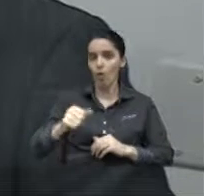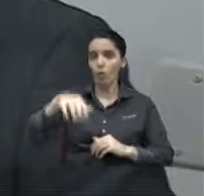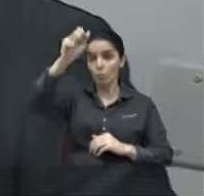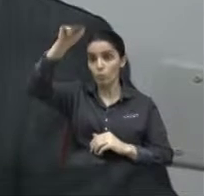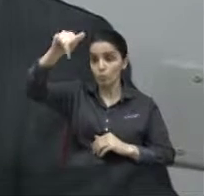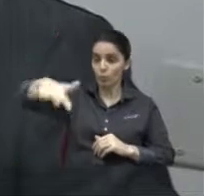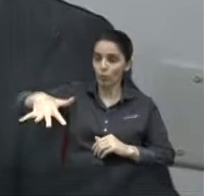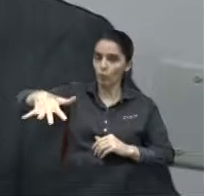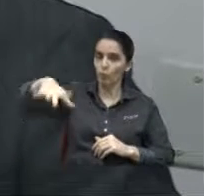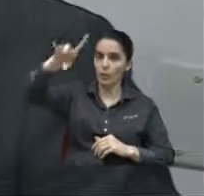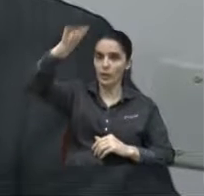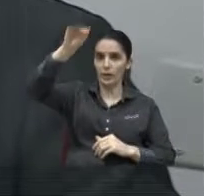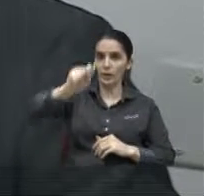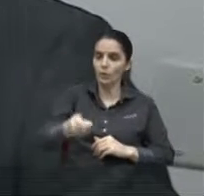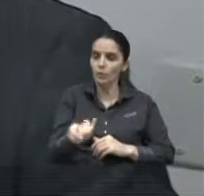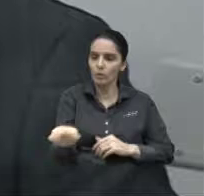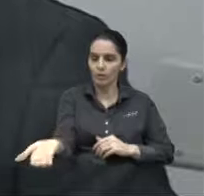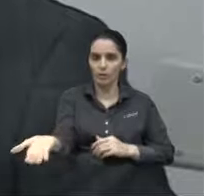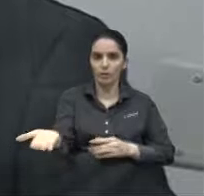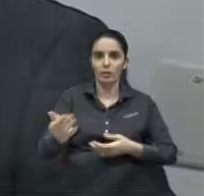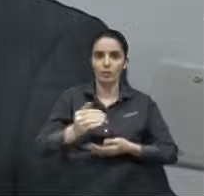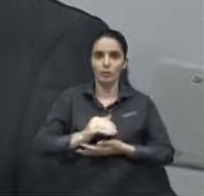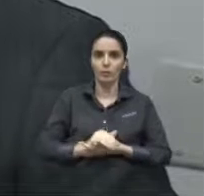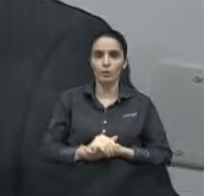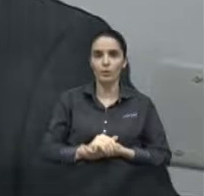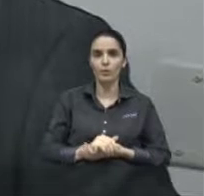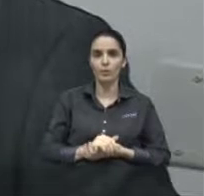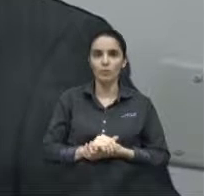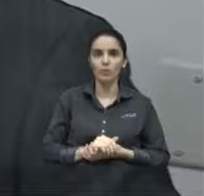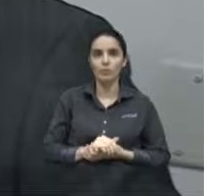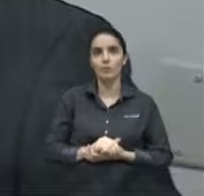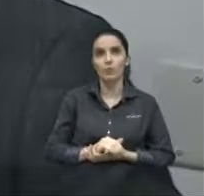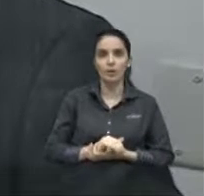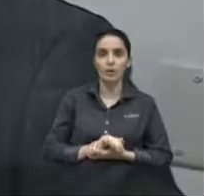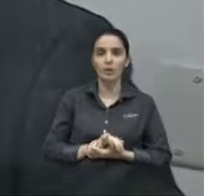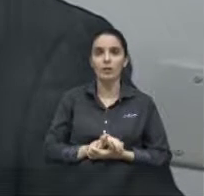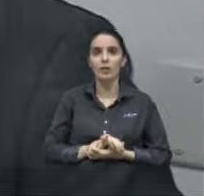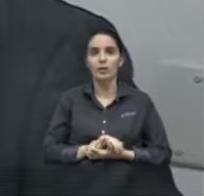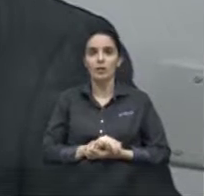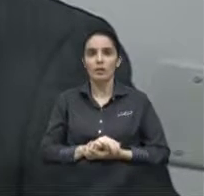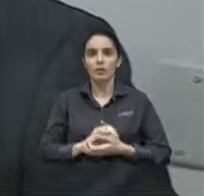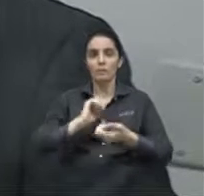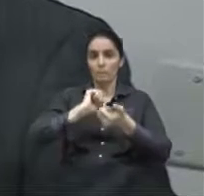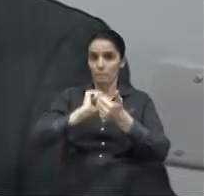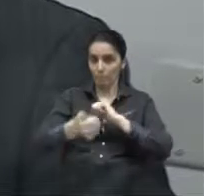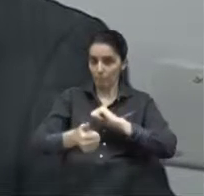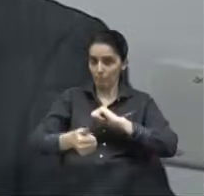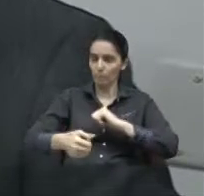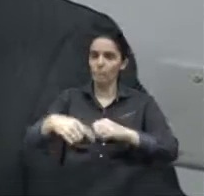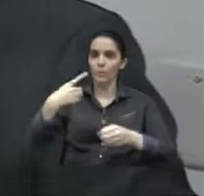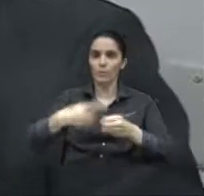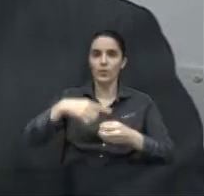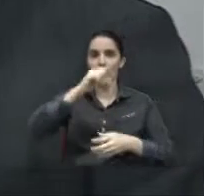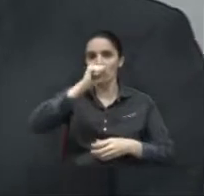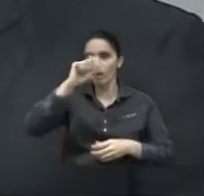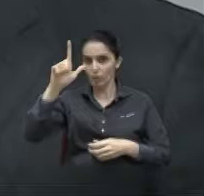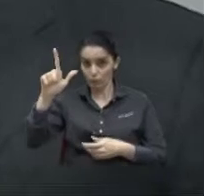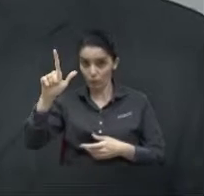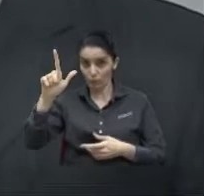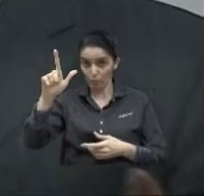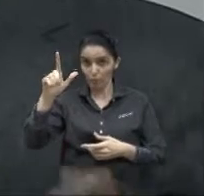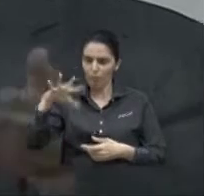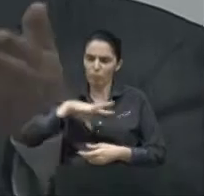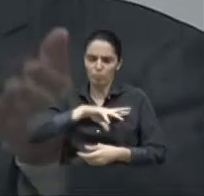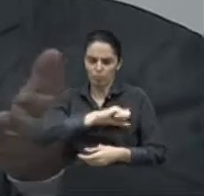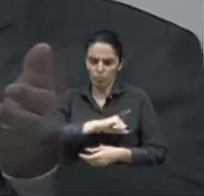da educação, na área do esporte, principalmente, o esporte que nós tanto gostamos aqui na nossa cidade,